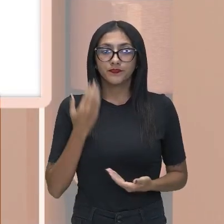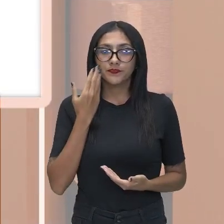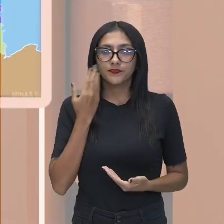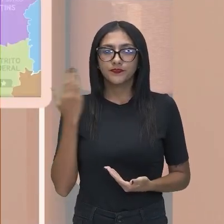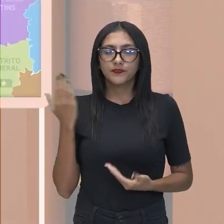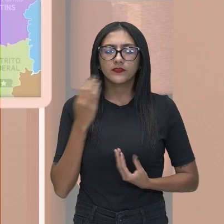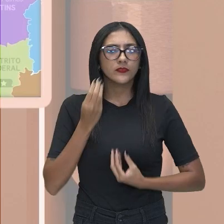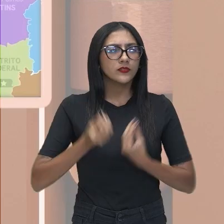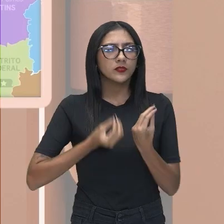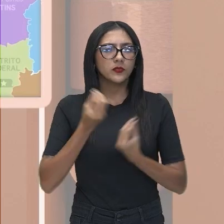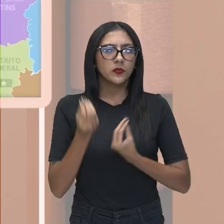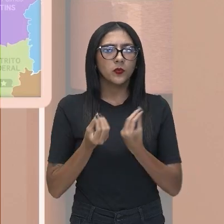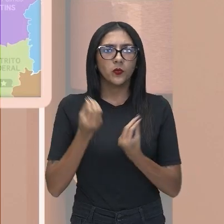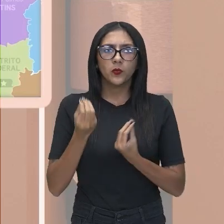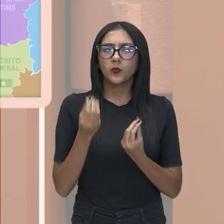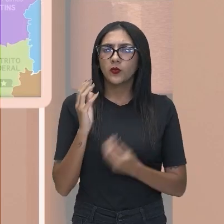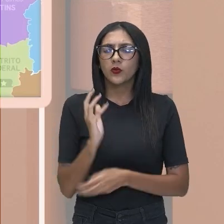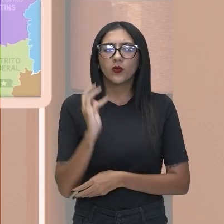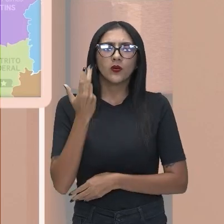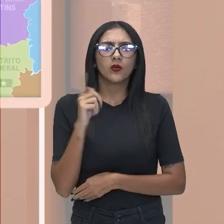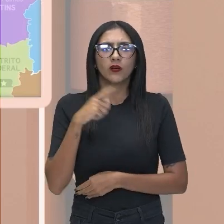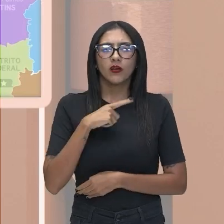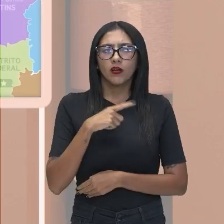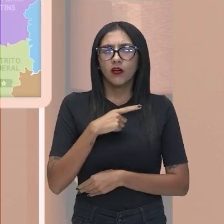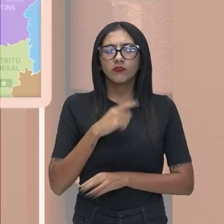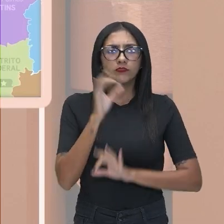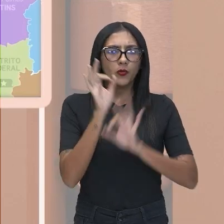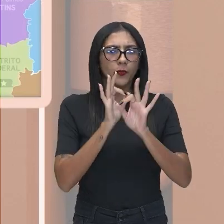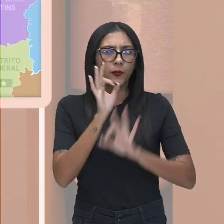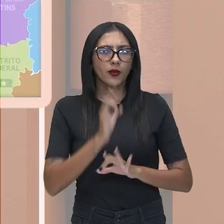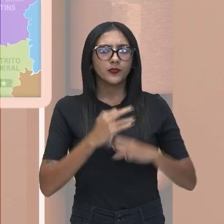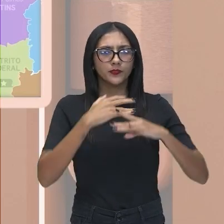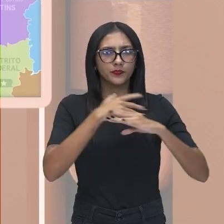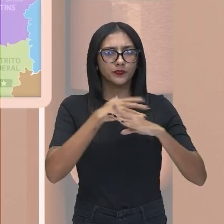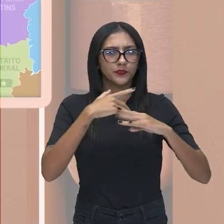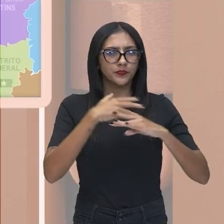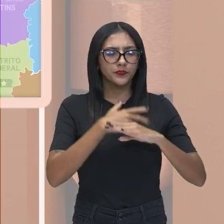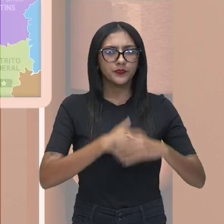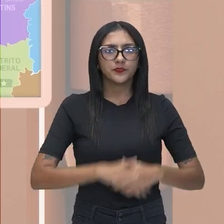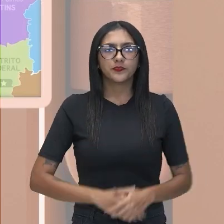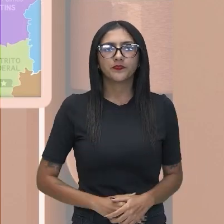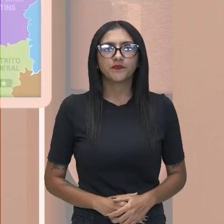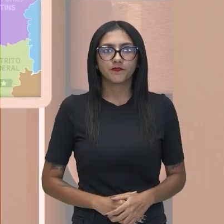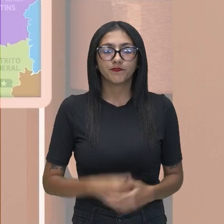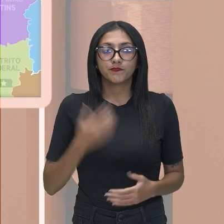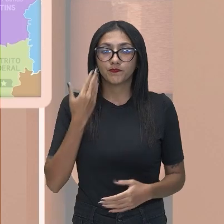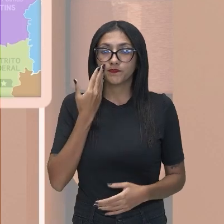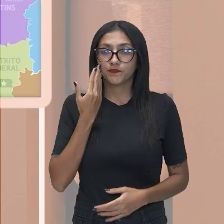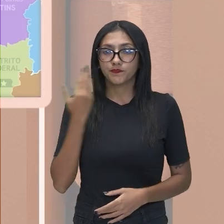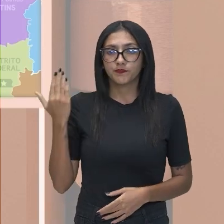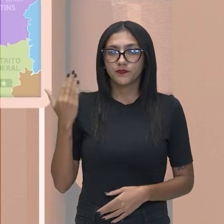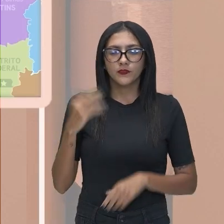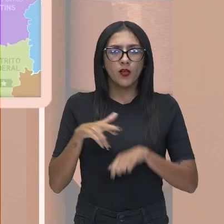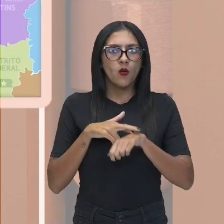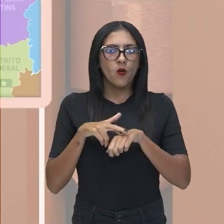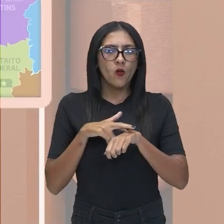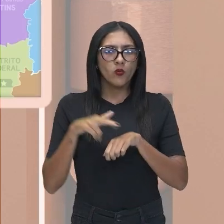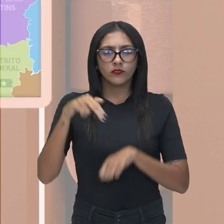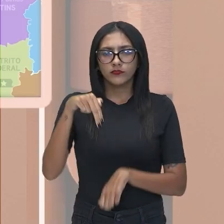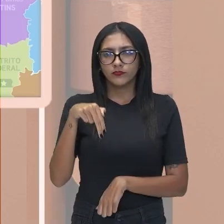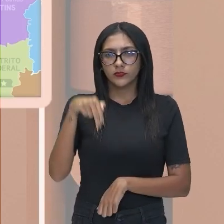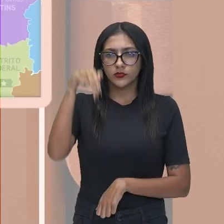se deu esse processo de urbanização, né? Na região norte, nós vamos ter